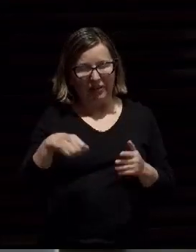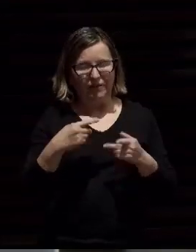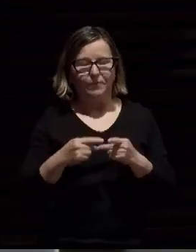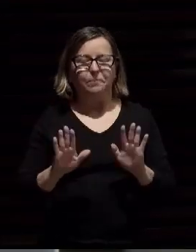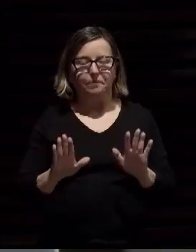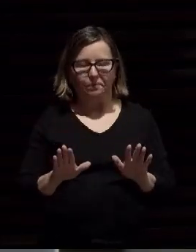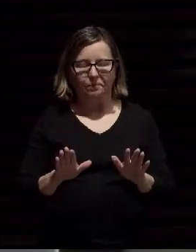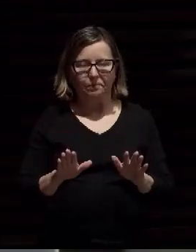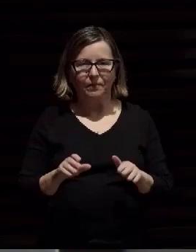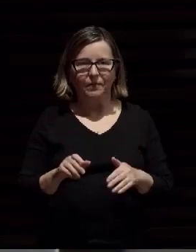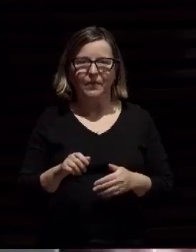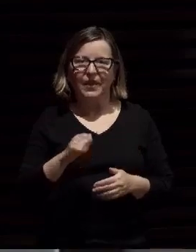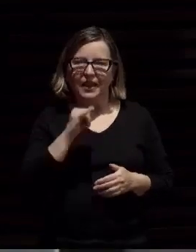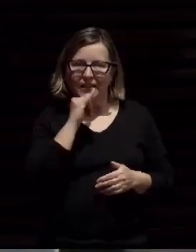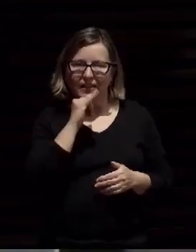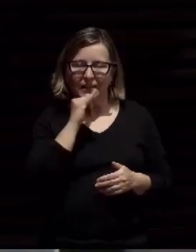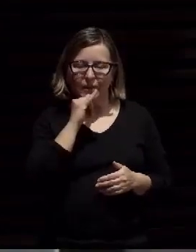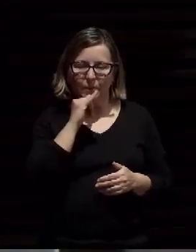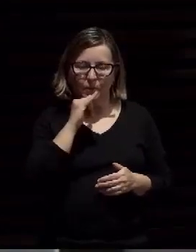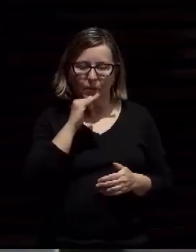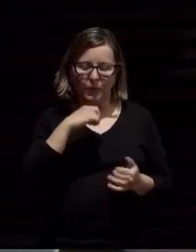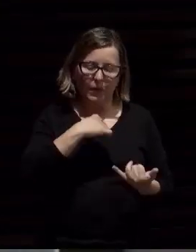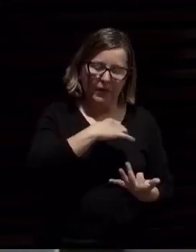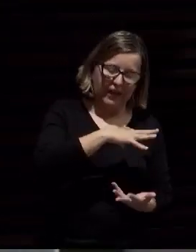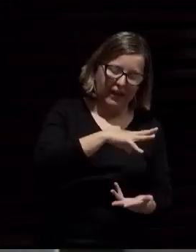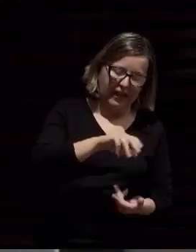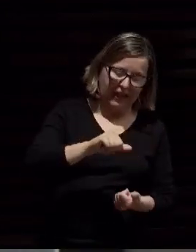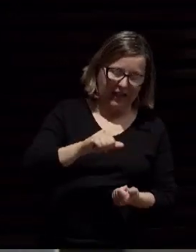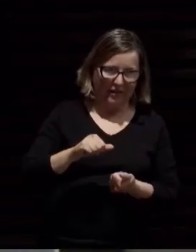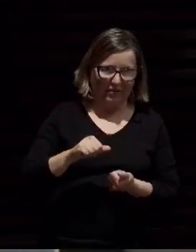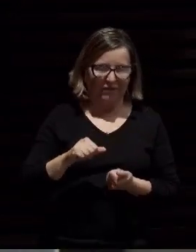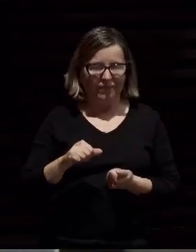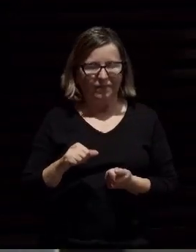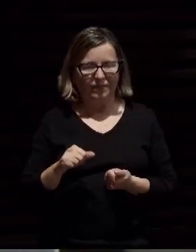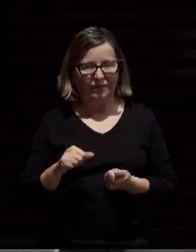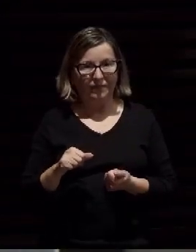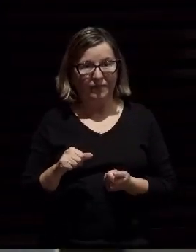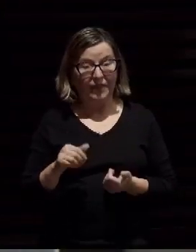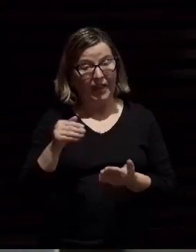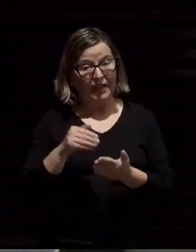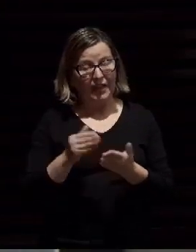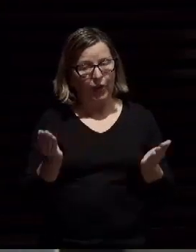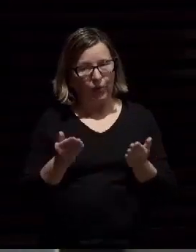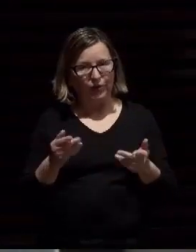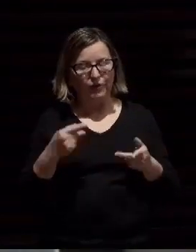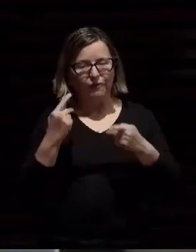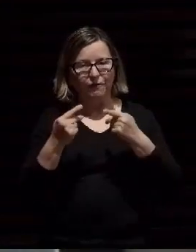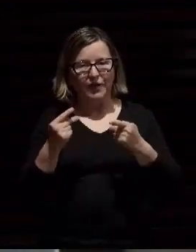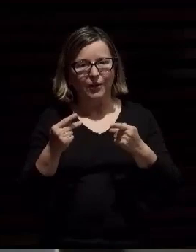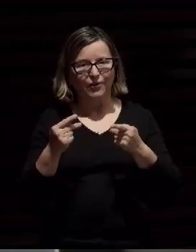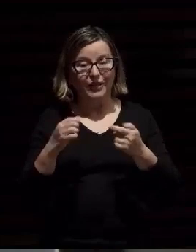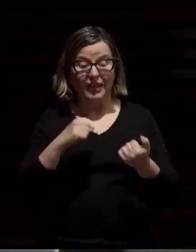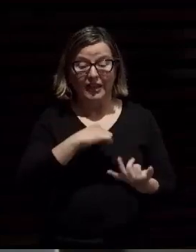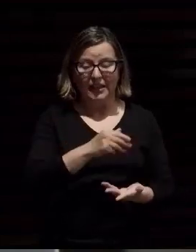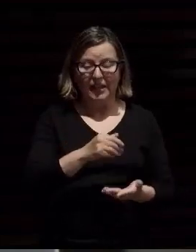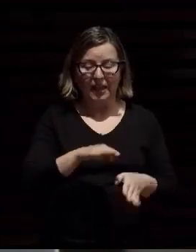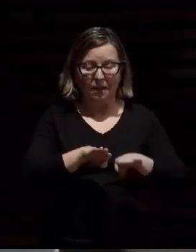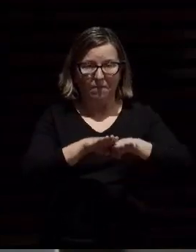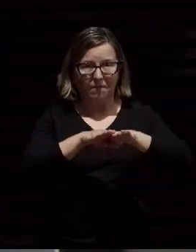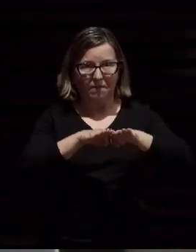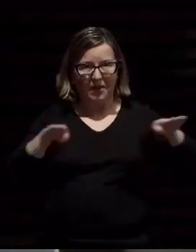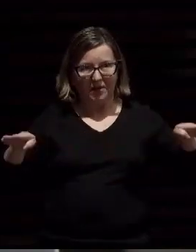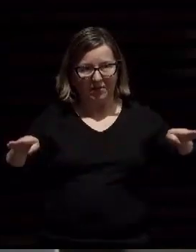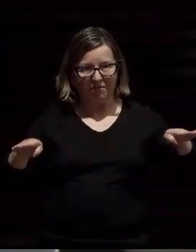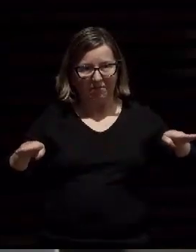exemplo, até hoje tem a Terra plana. E os terraplanários, eles são defensores